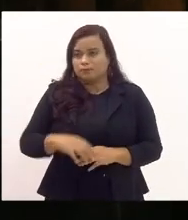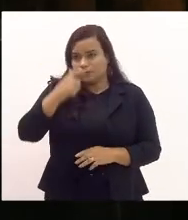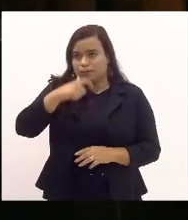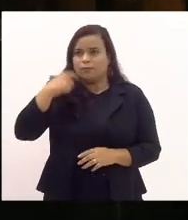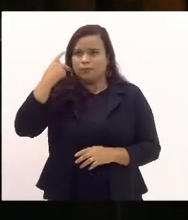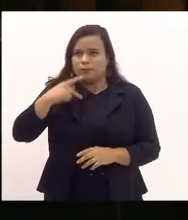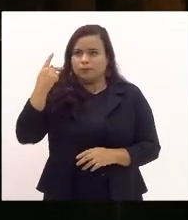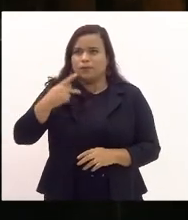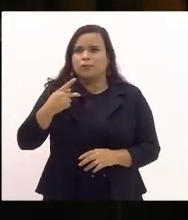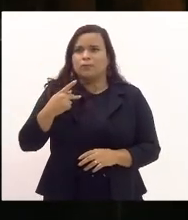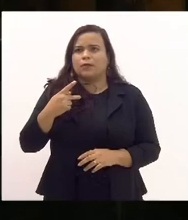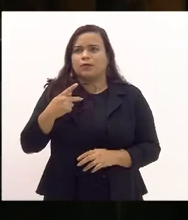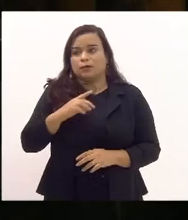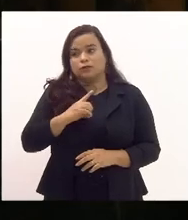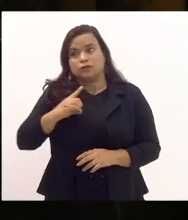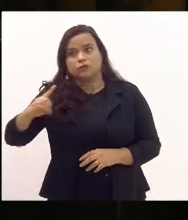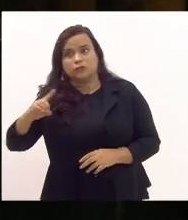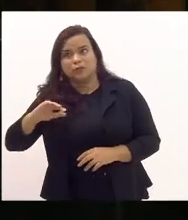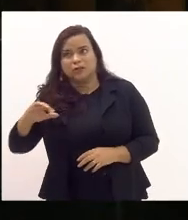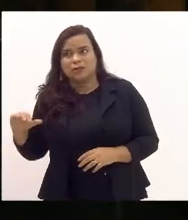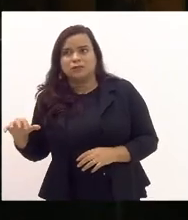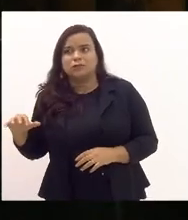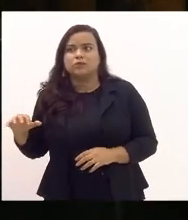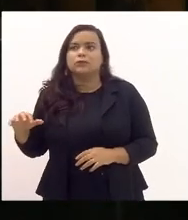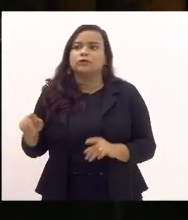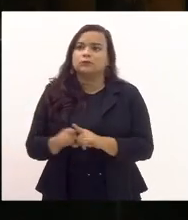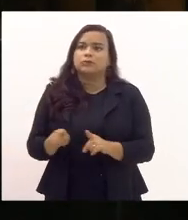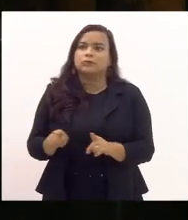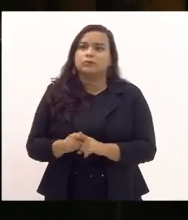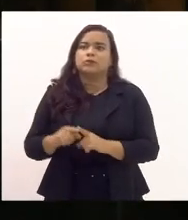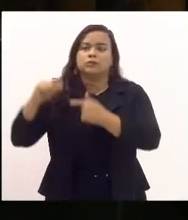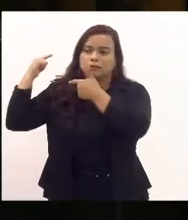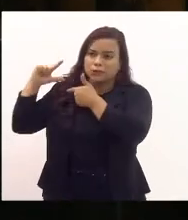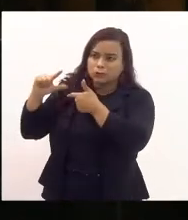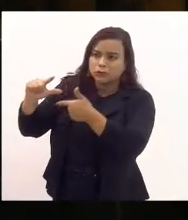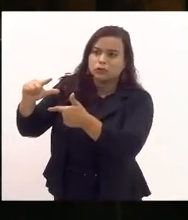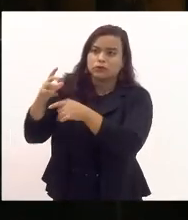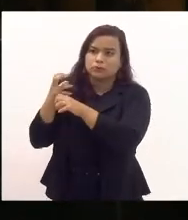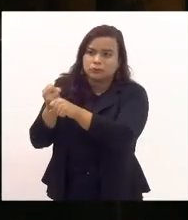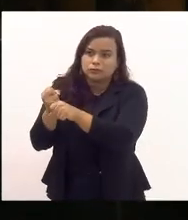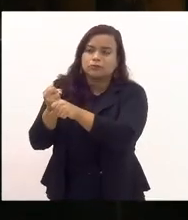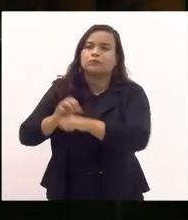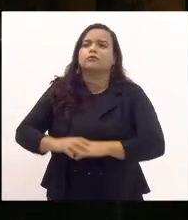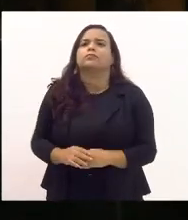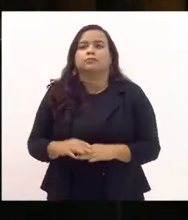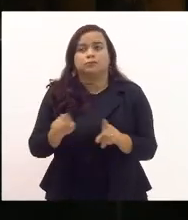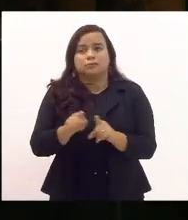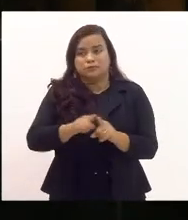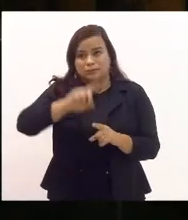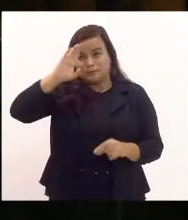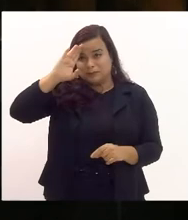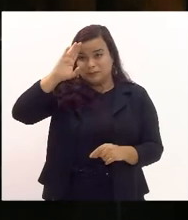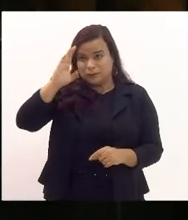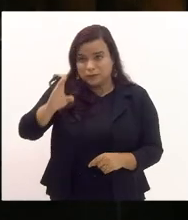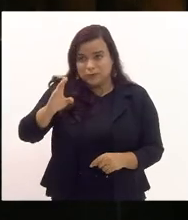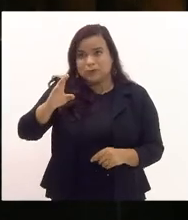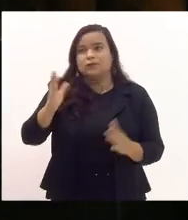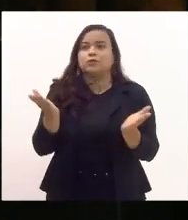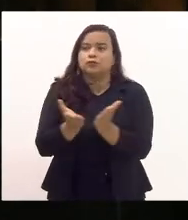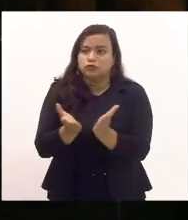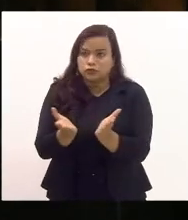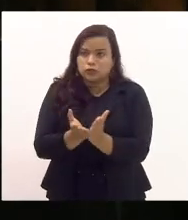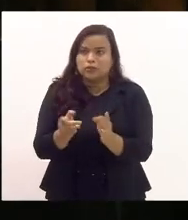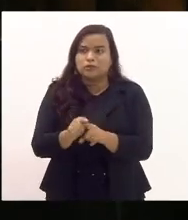parlamentar de direita como uma parlamentar conservadora mas principalmente também como